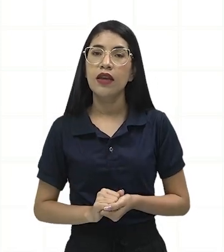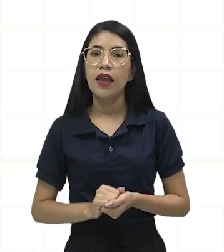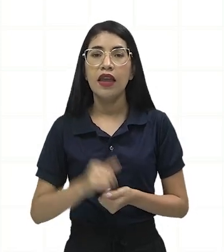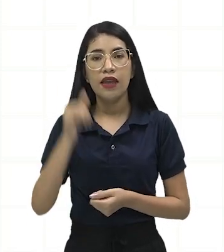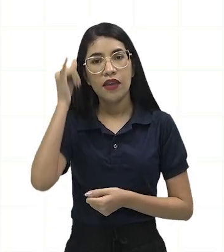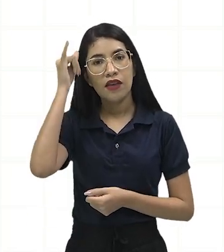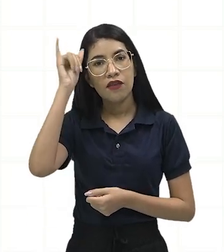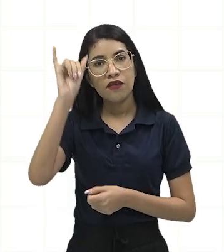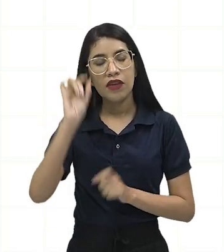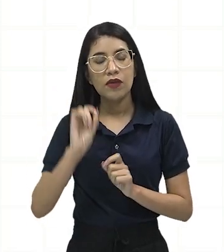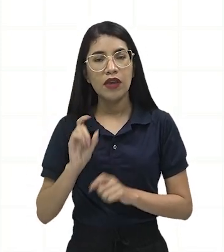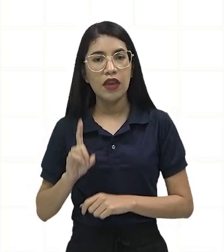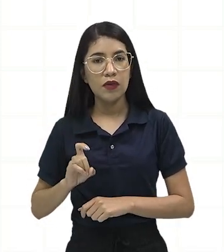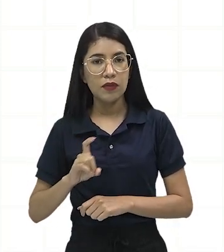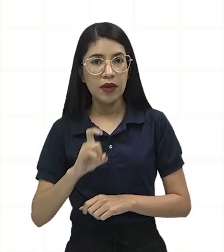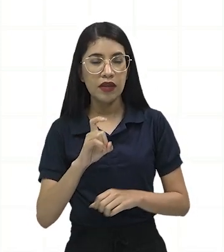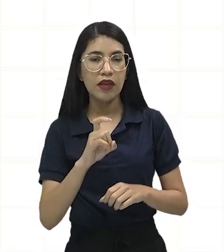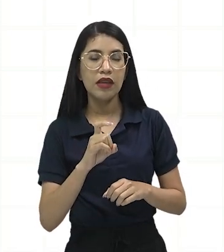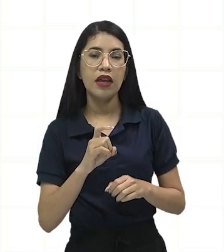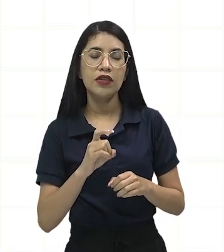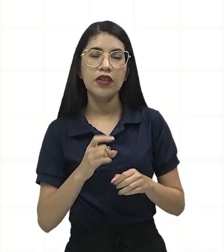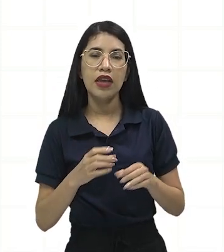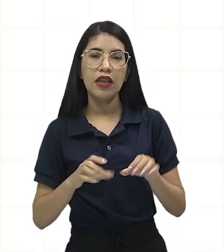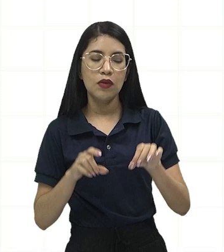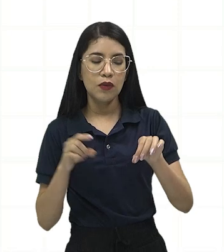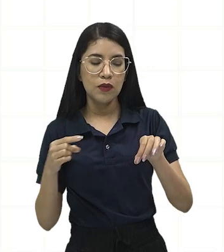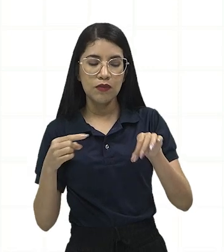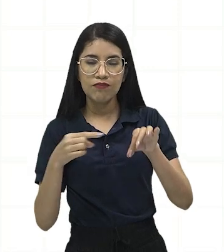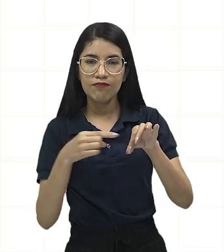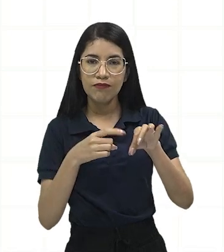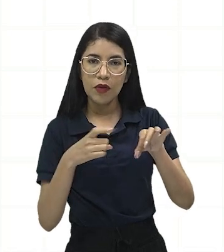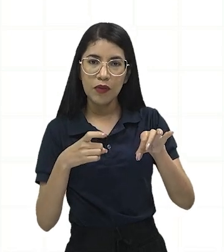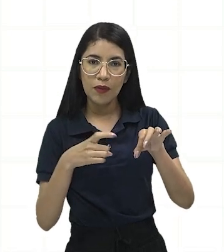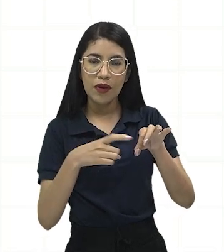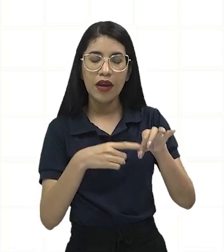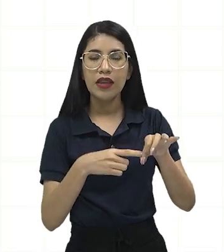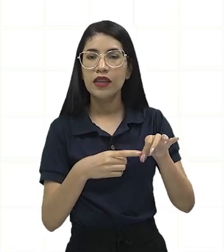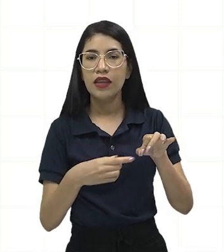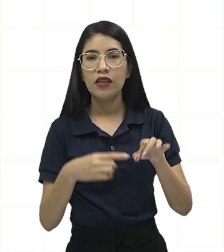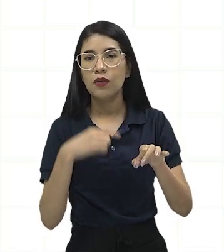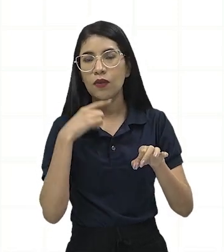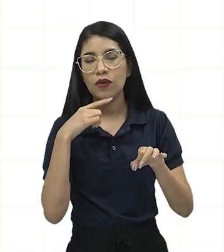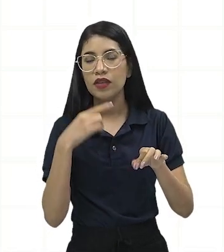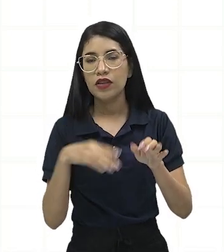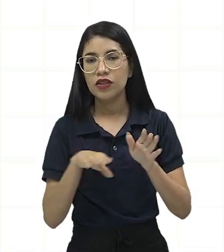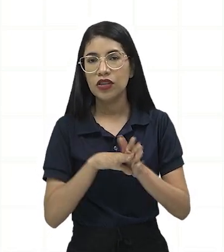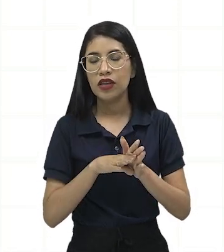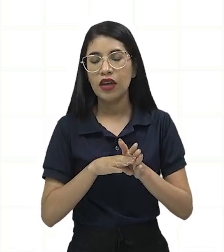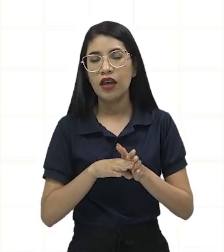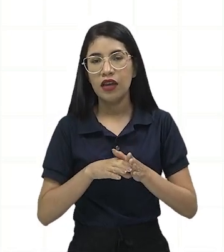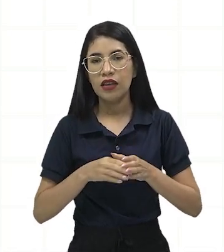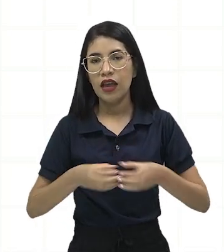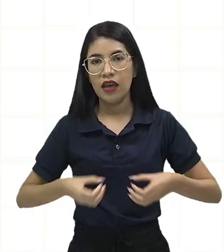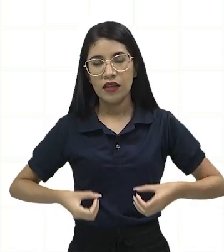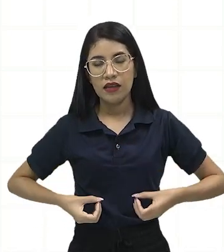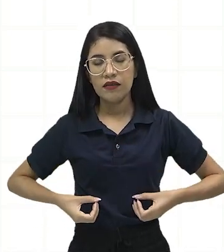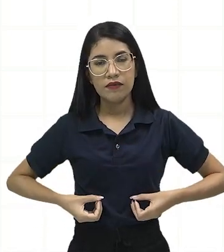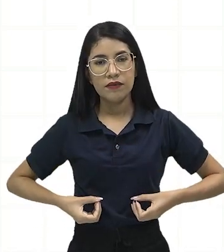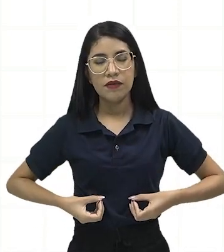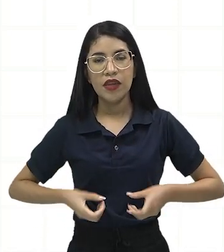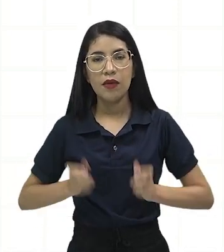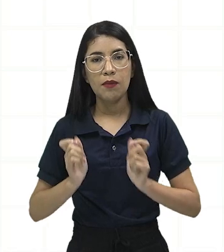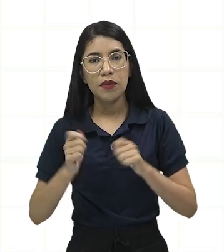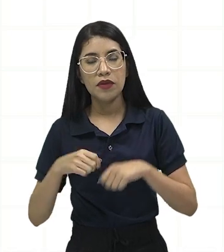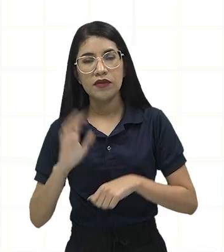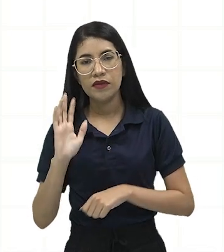que os espermatozoides, ao entrar aqui pelo canal vaginal e no útero, não cheguem até as trompas, tá? Que é onde